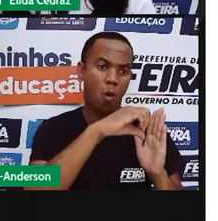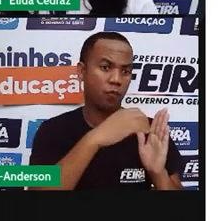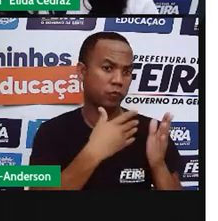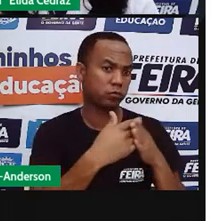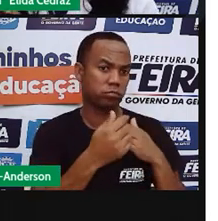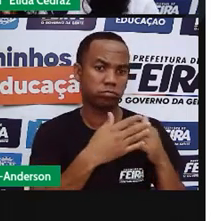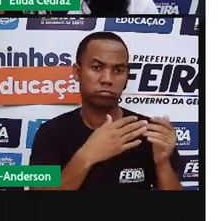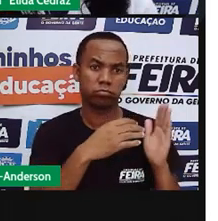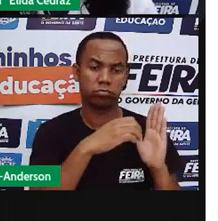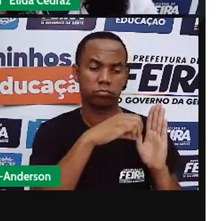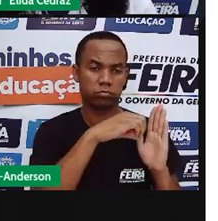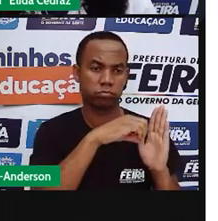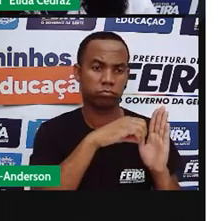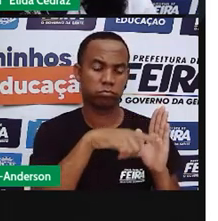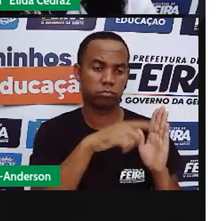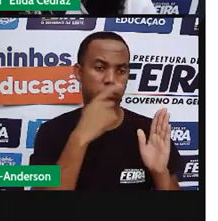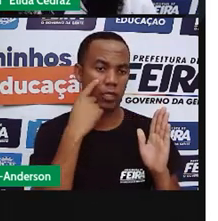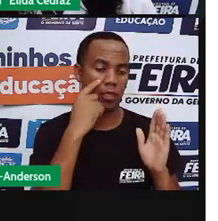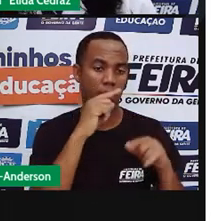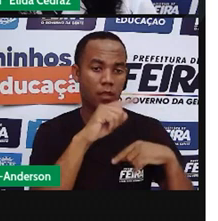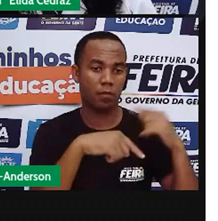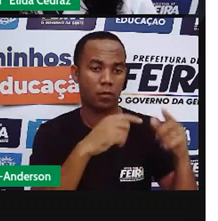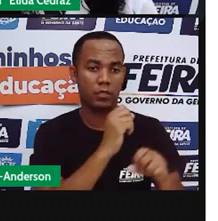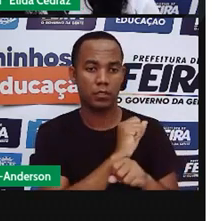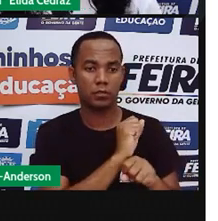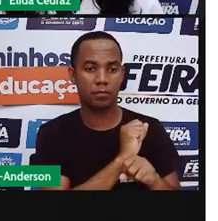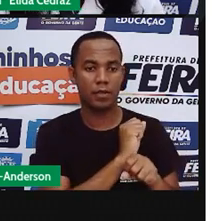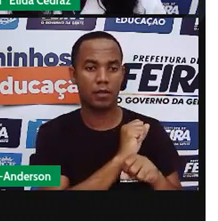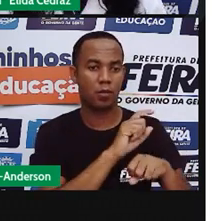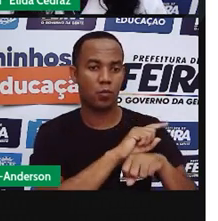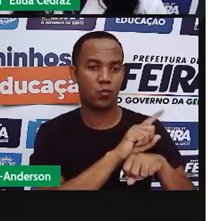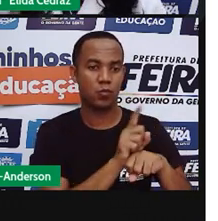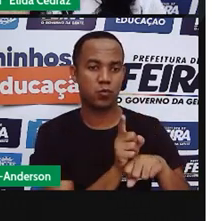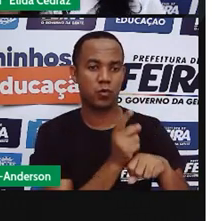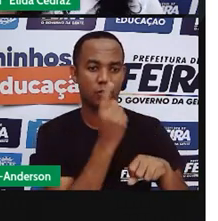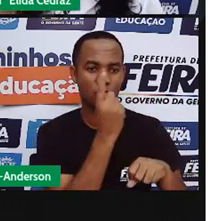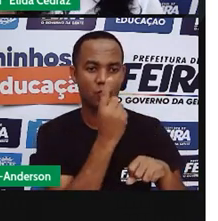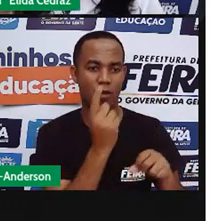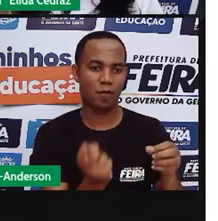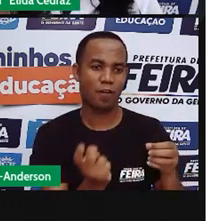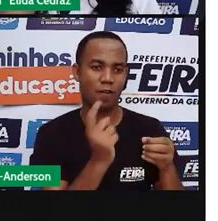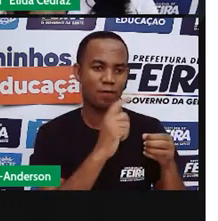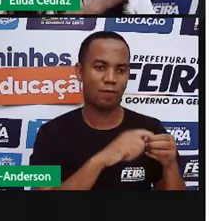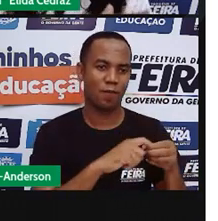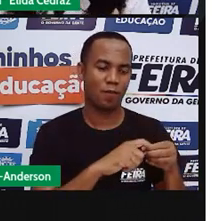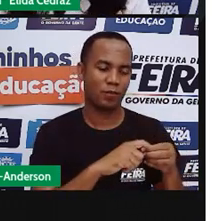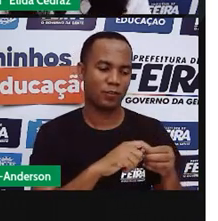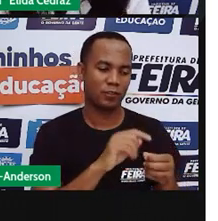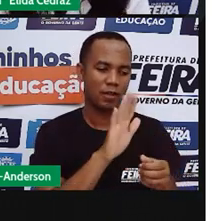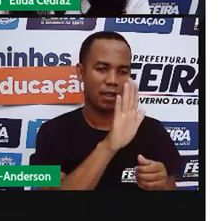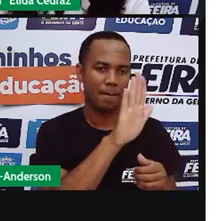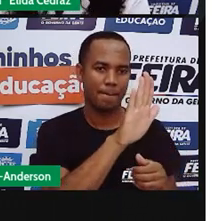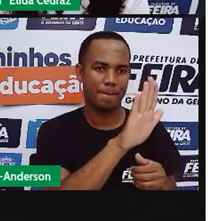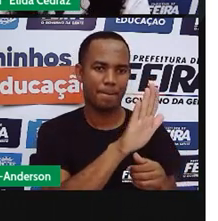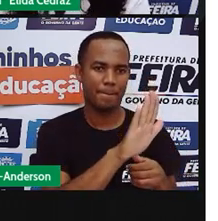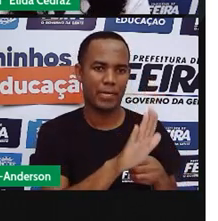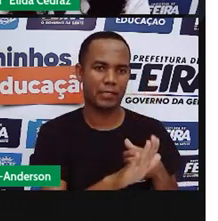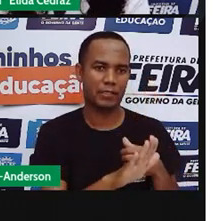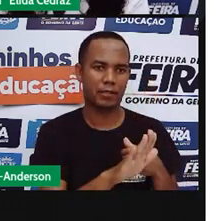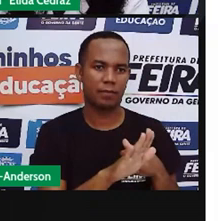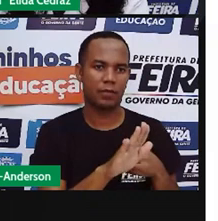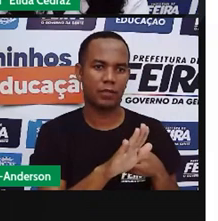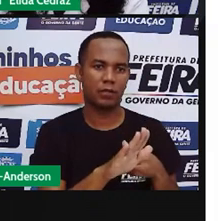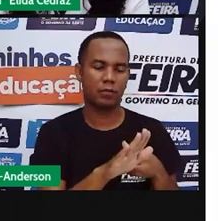horas. Uma hora depois, volte e passe a mão